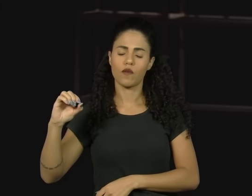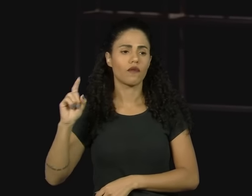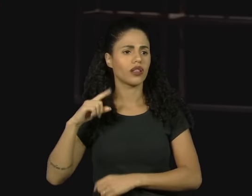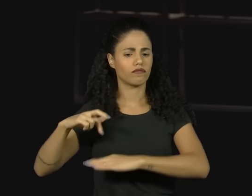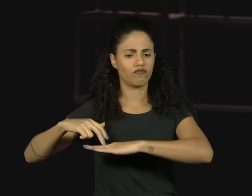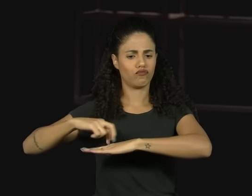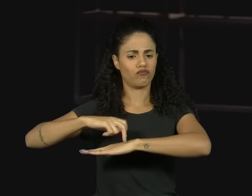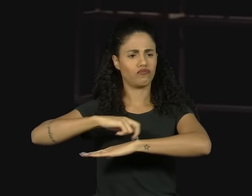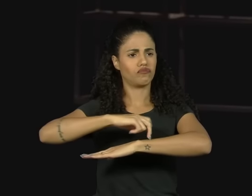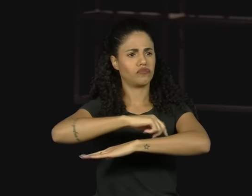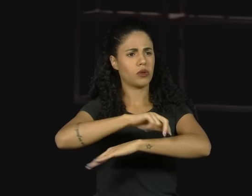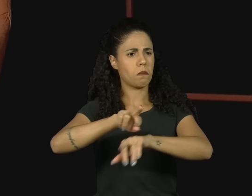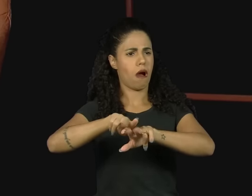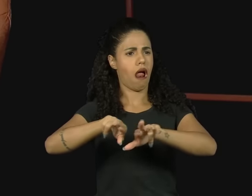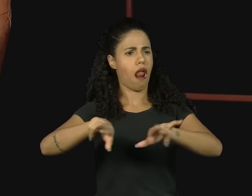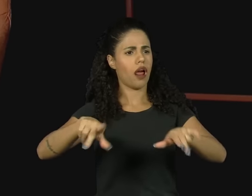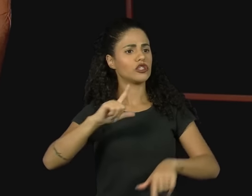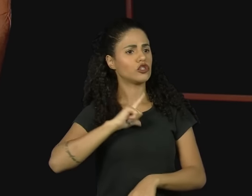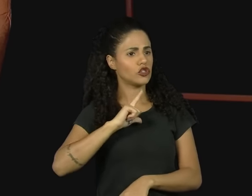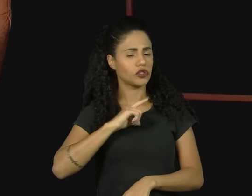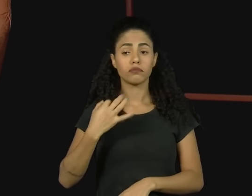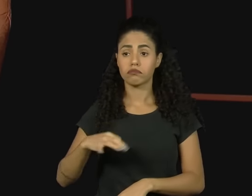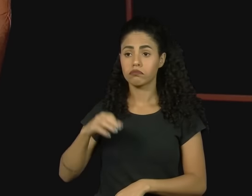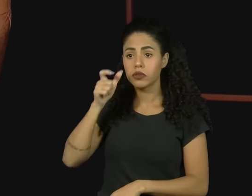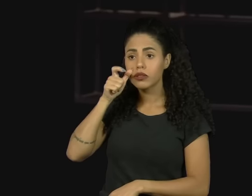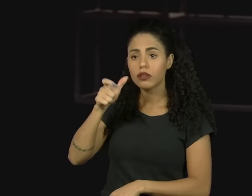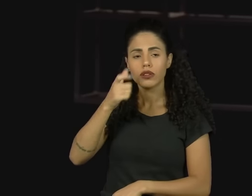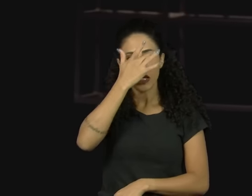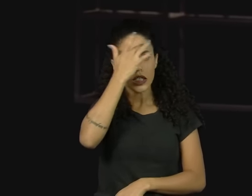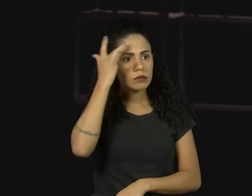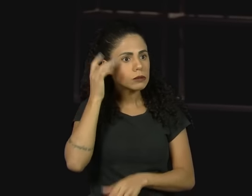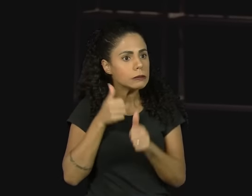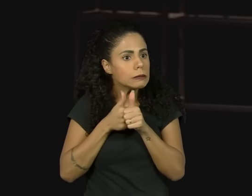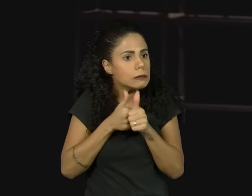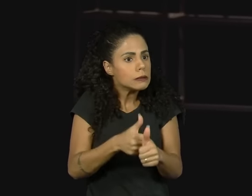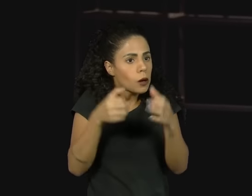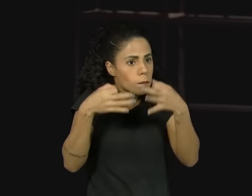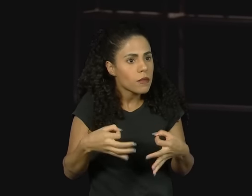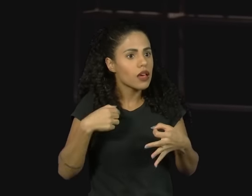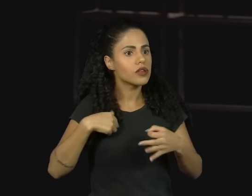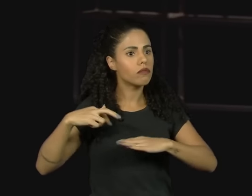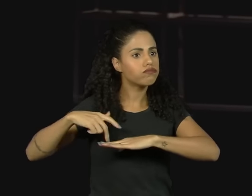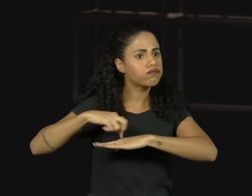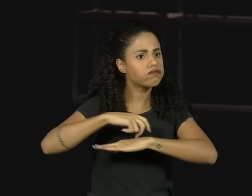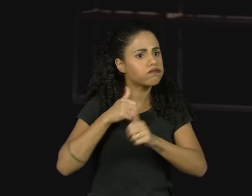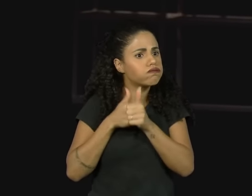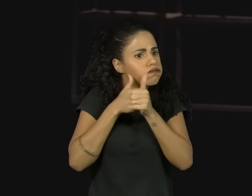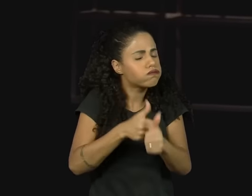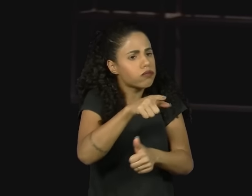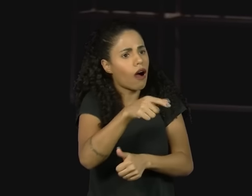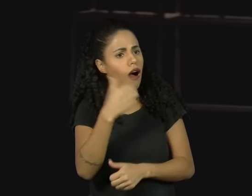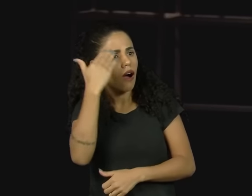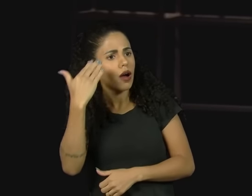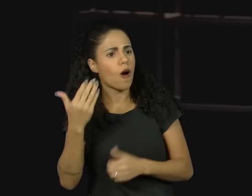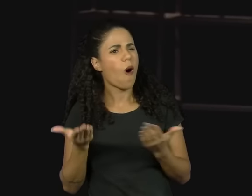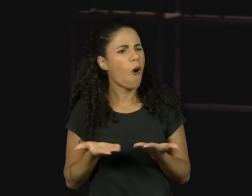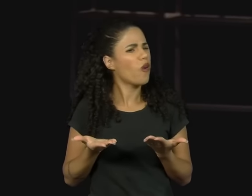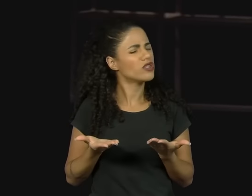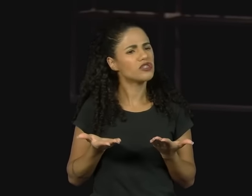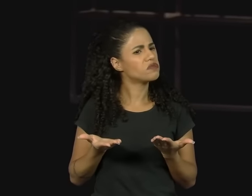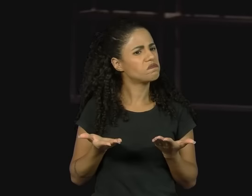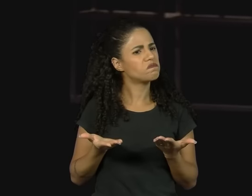desfiles aqui, com as coleções. Foi muito interessante. E todo mundo seguia a risca, né, das coleções, as tendências. Hoje isso